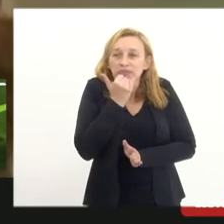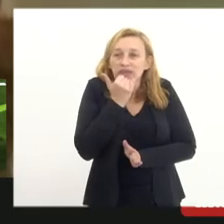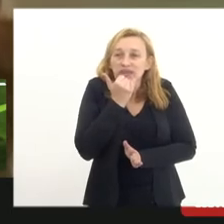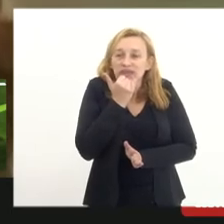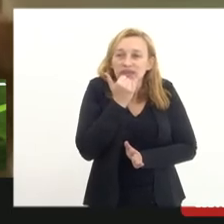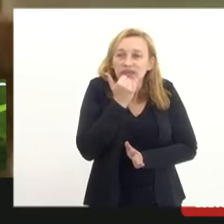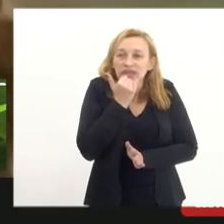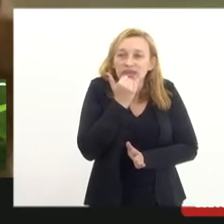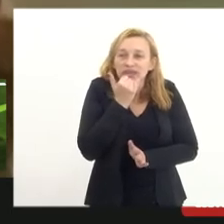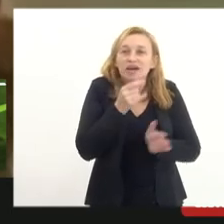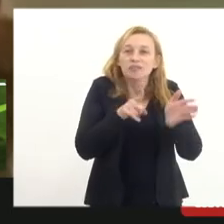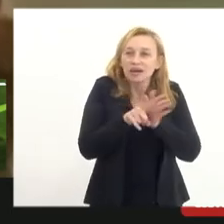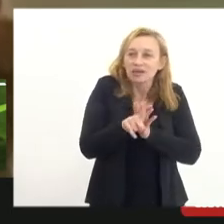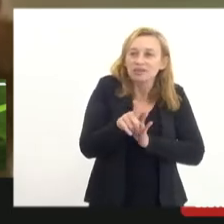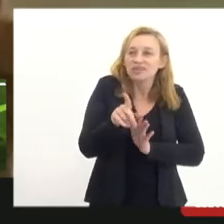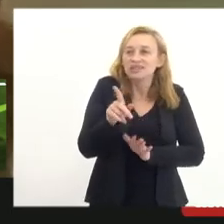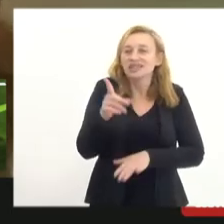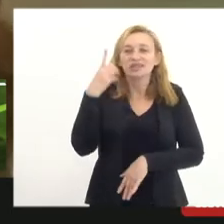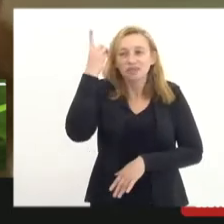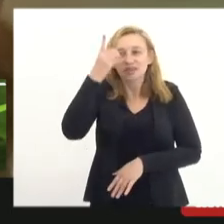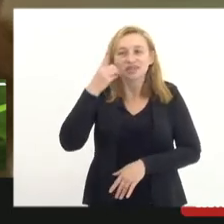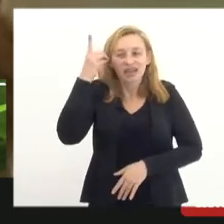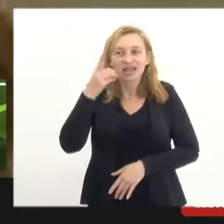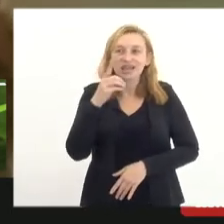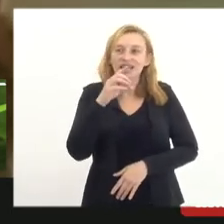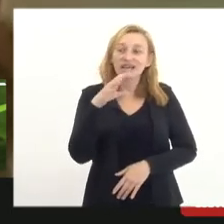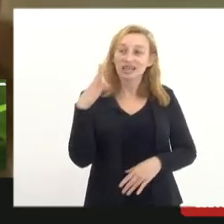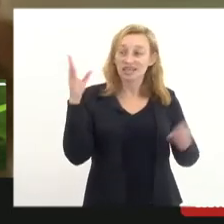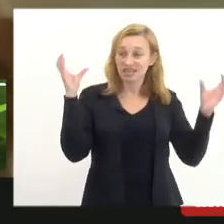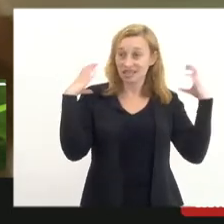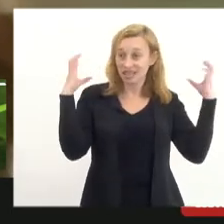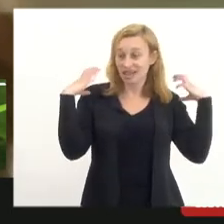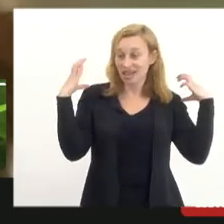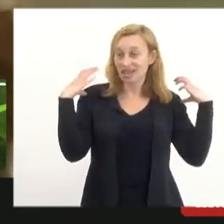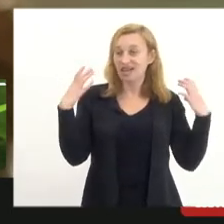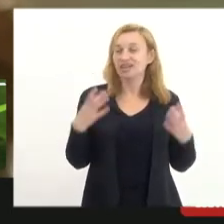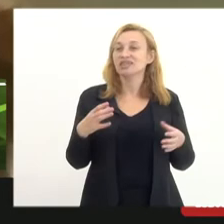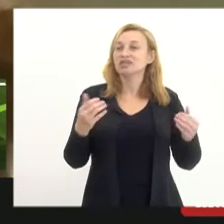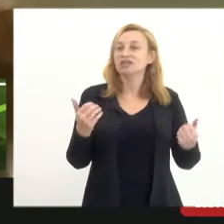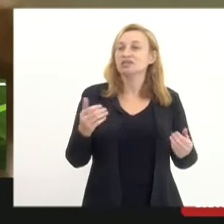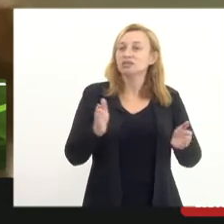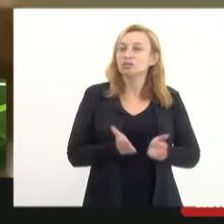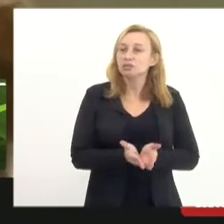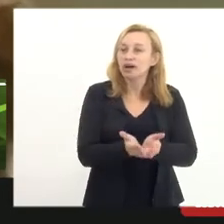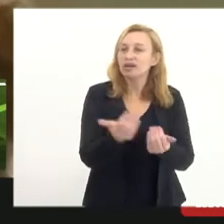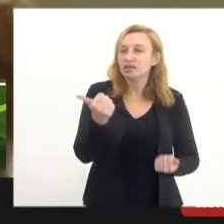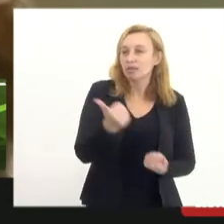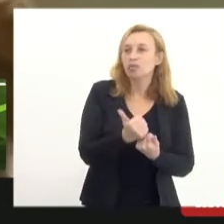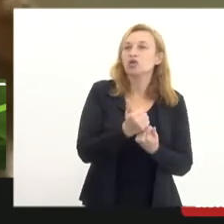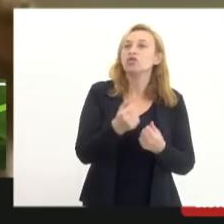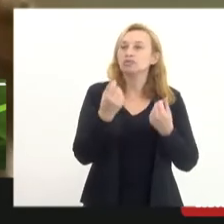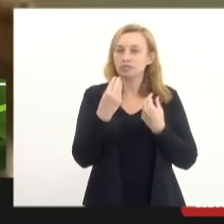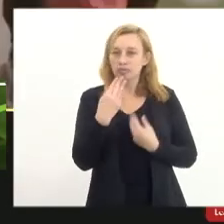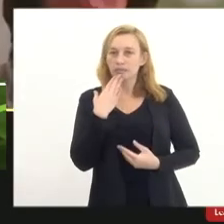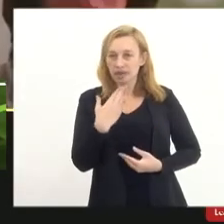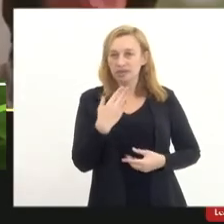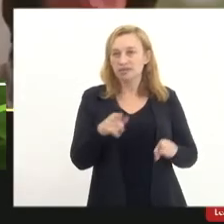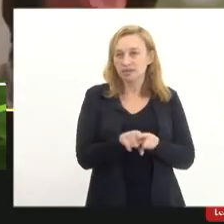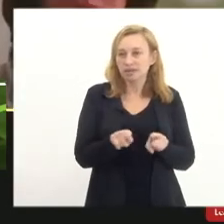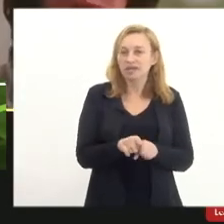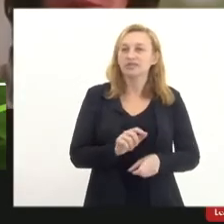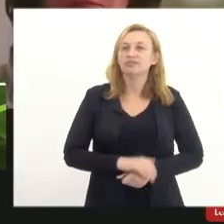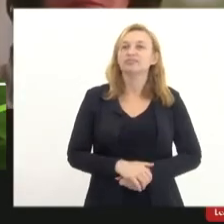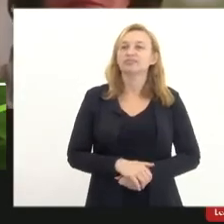Acrescente na pergunta da deputada Célia a questão do barco de apoio também, por favor.